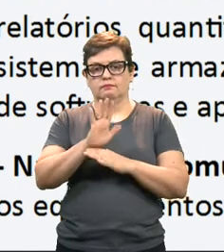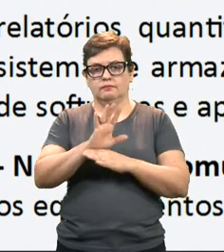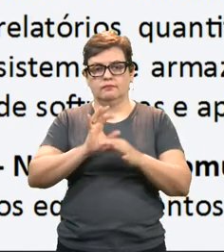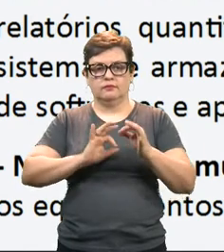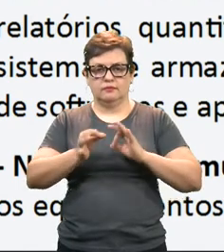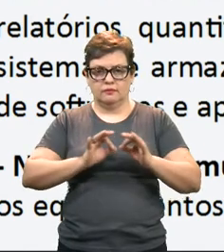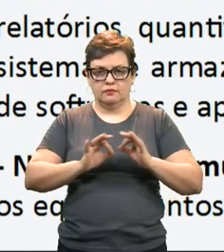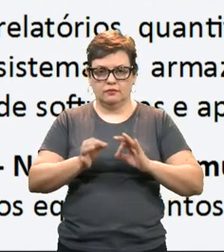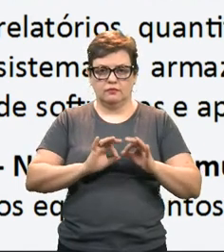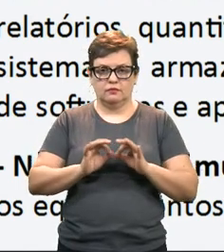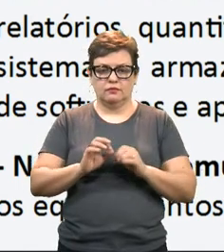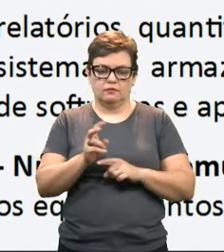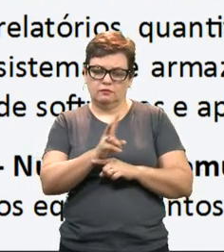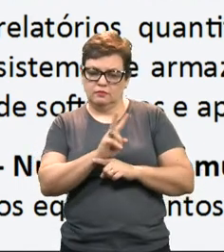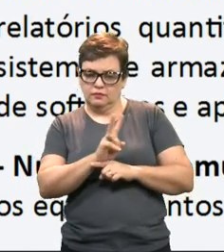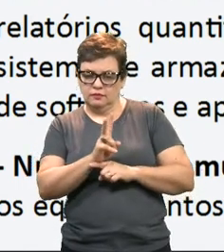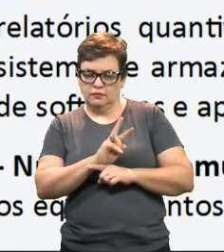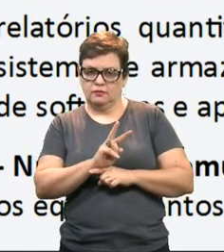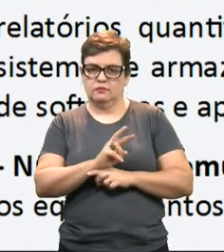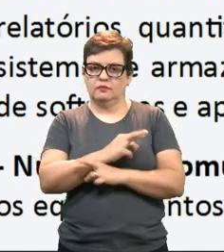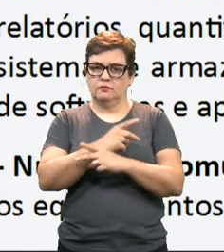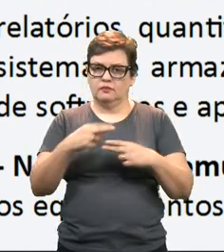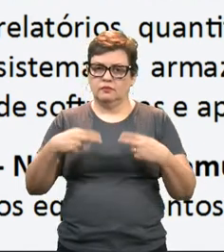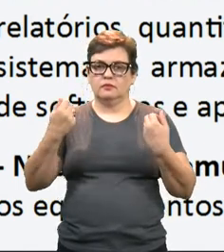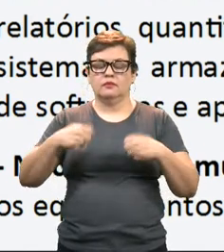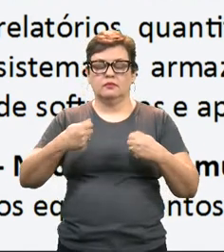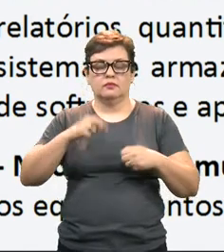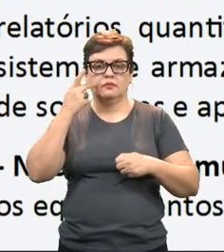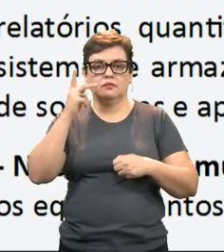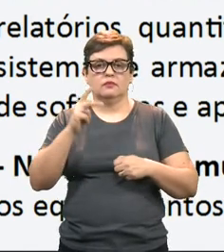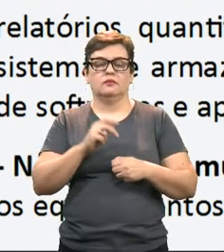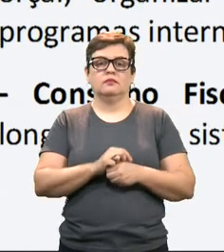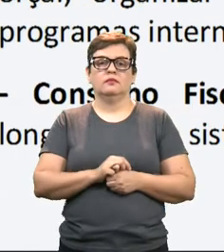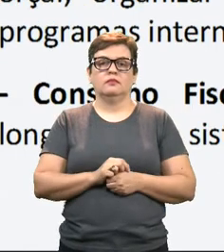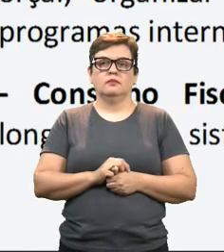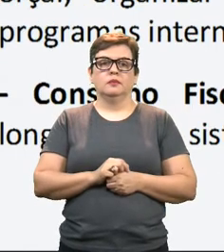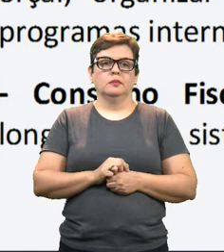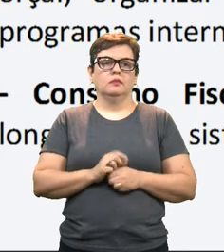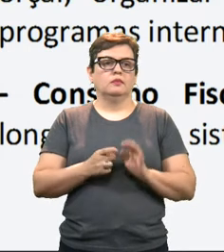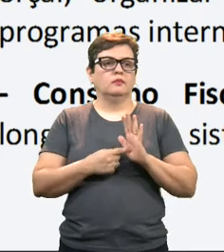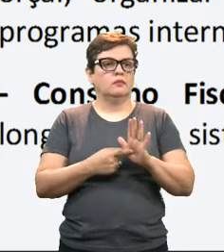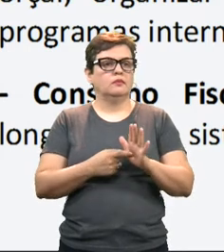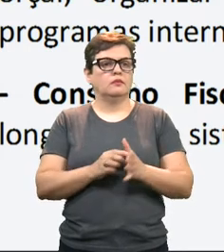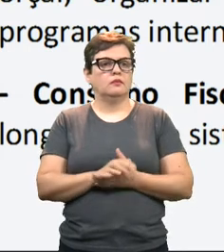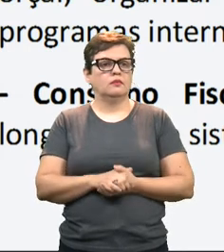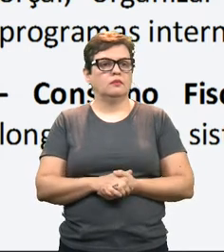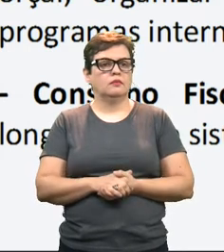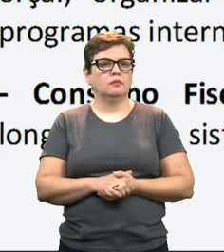planejar, monitorar os recursos necessários para os eventos.